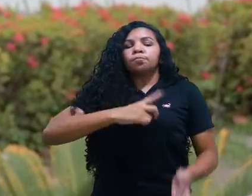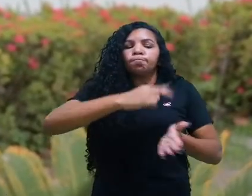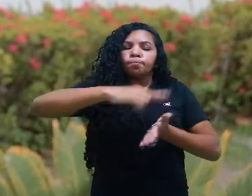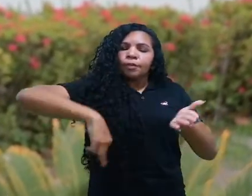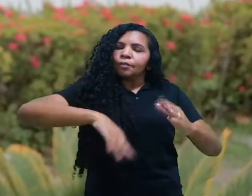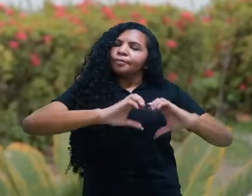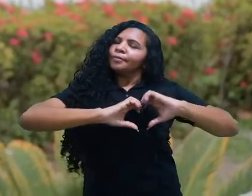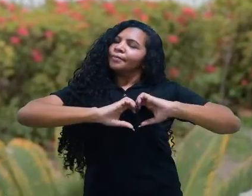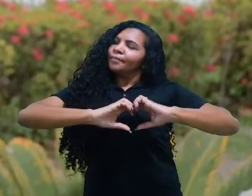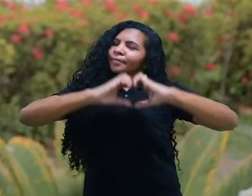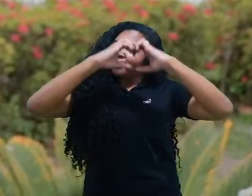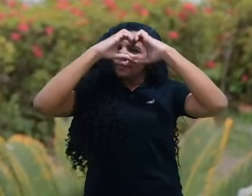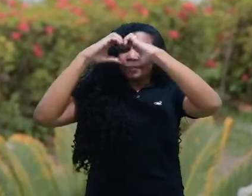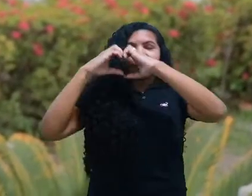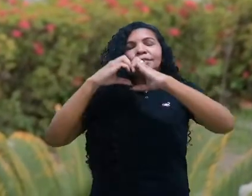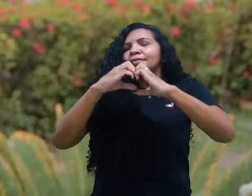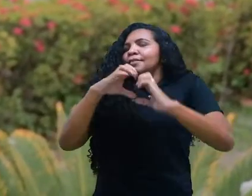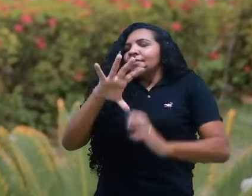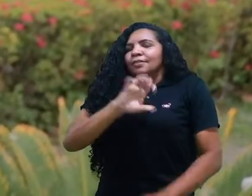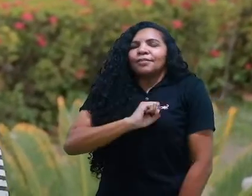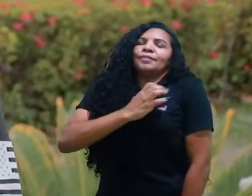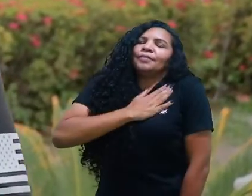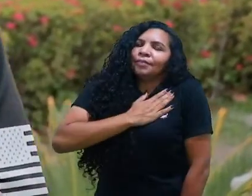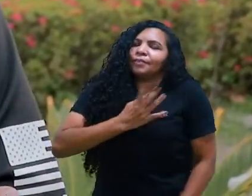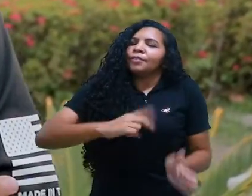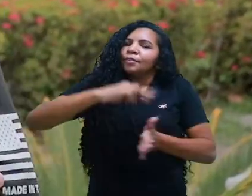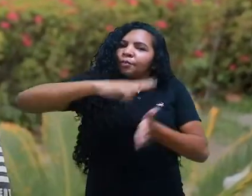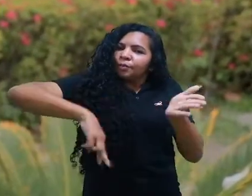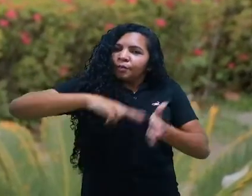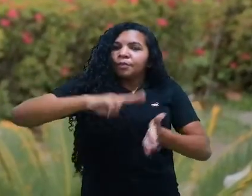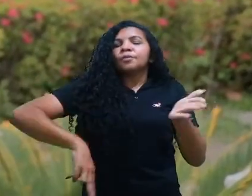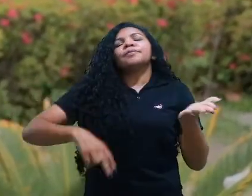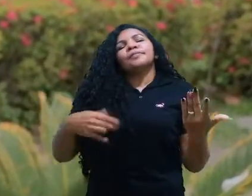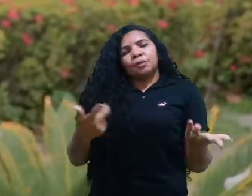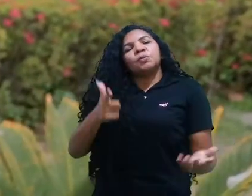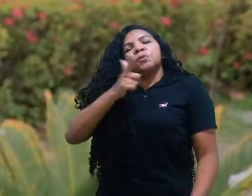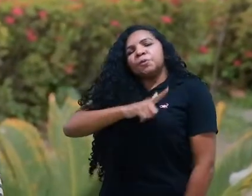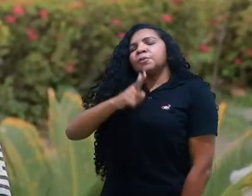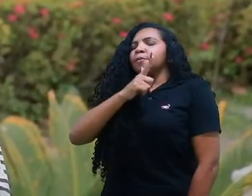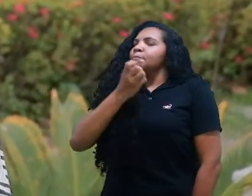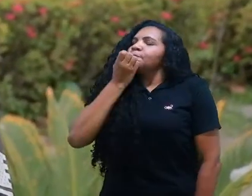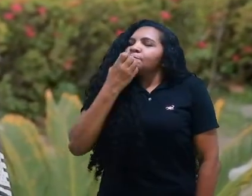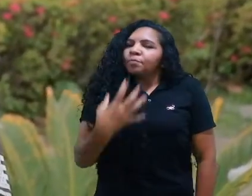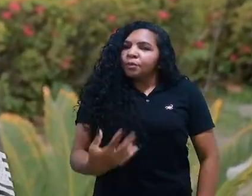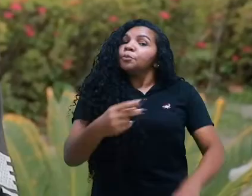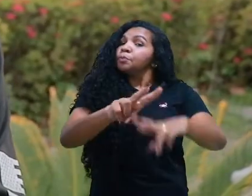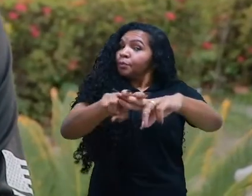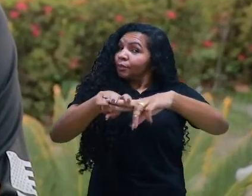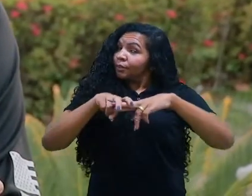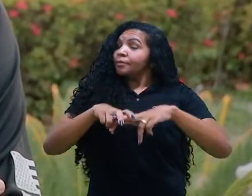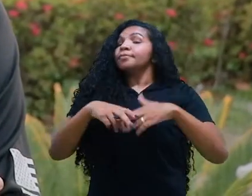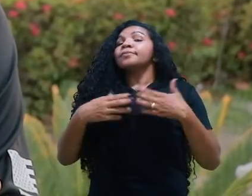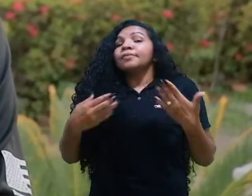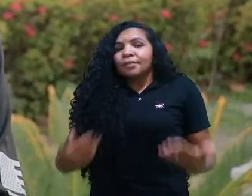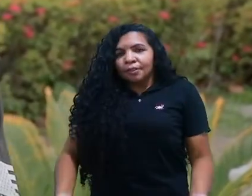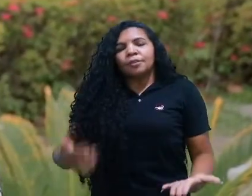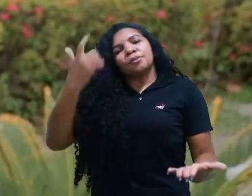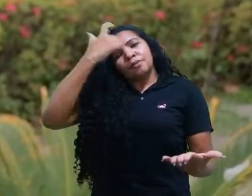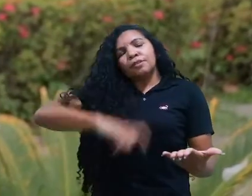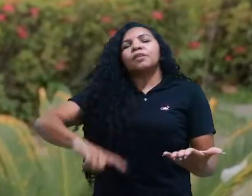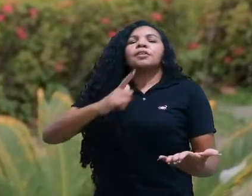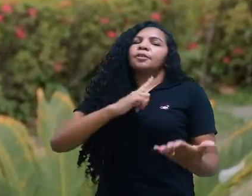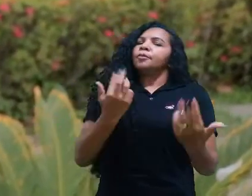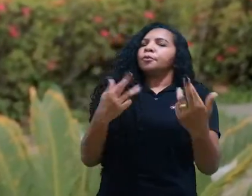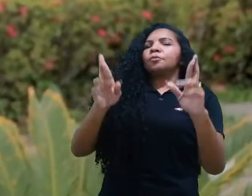eu sou um leitor apaixonado, então eu gosto muito de ler. Então eu meio que consegui me sair bem por